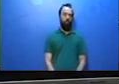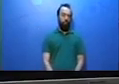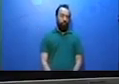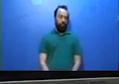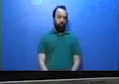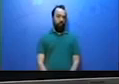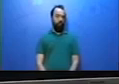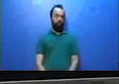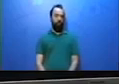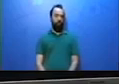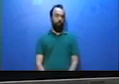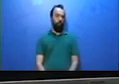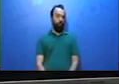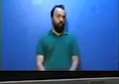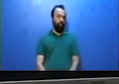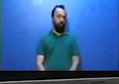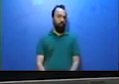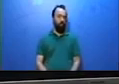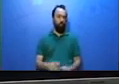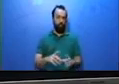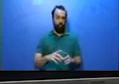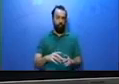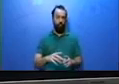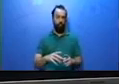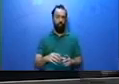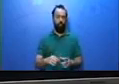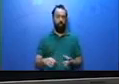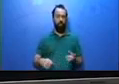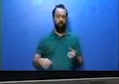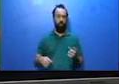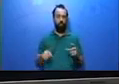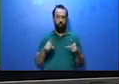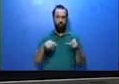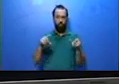tá? E amplificador.